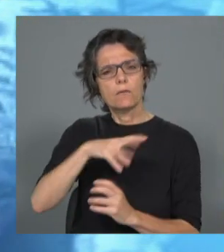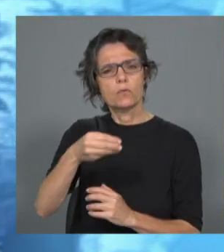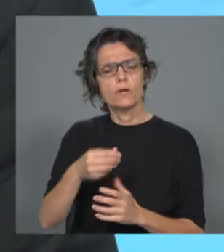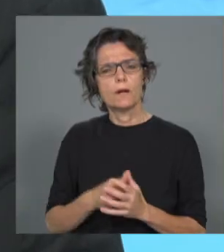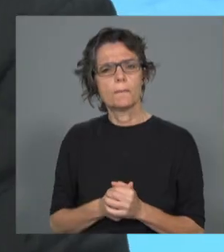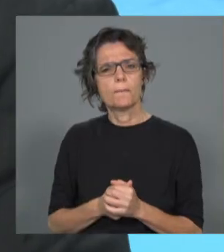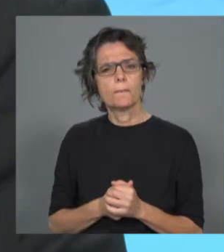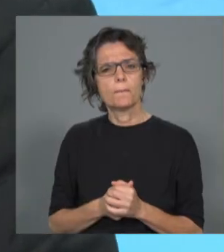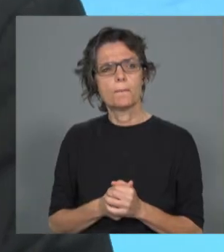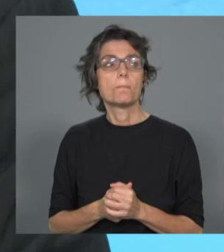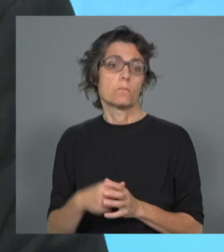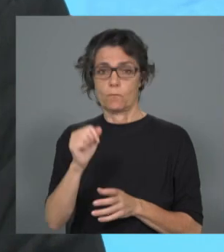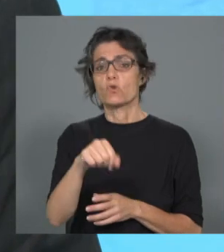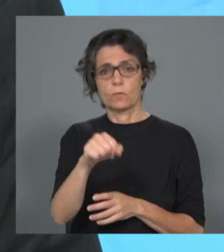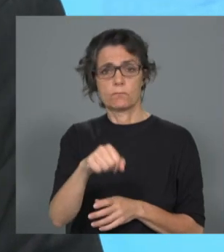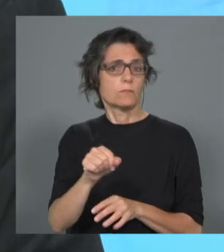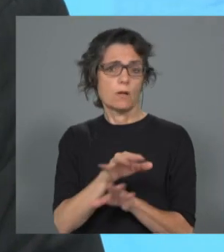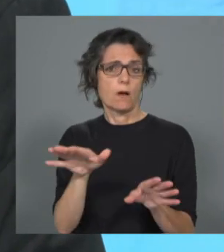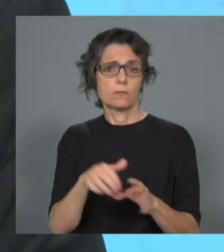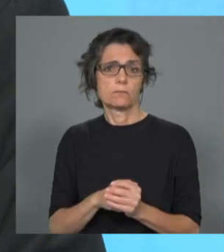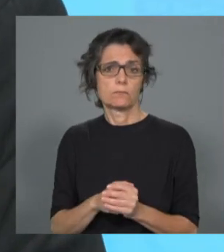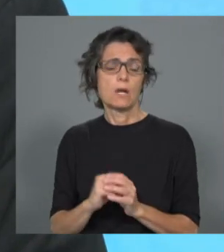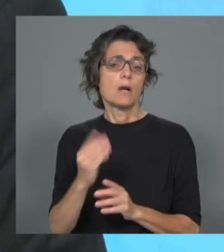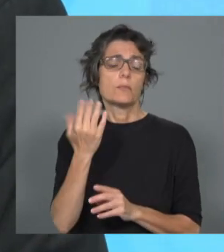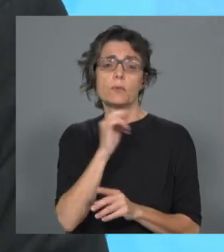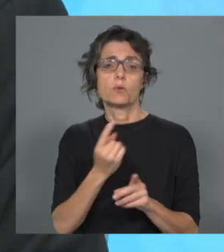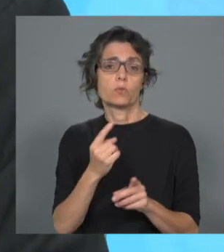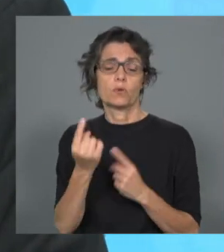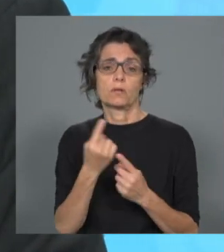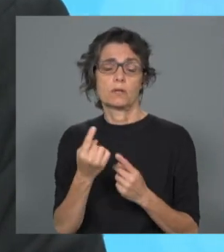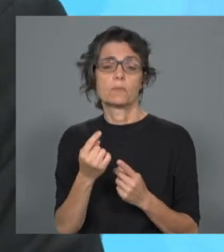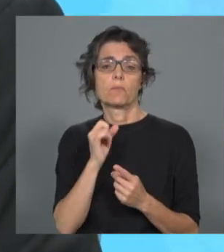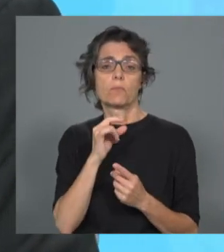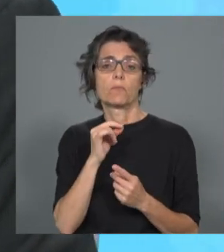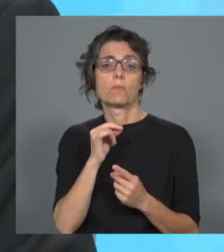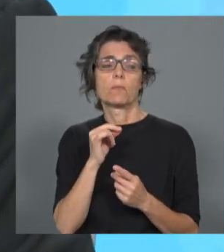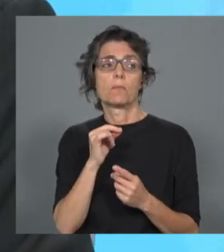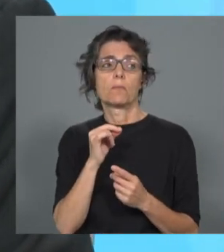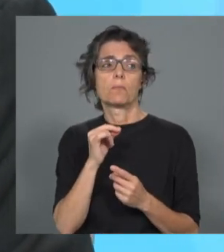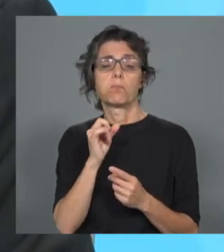dúvida. Desde logo para eliminar um certo contraste que